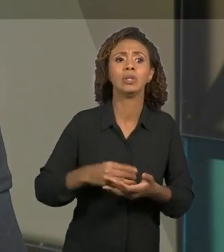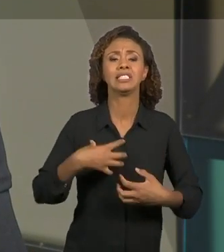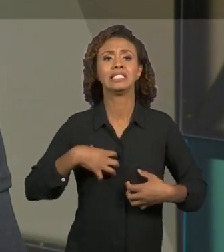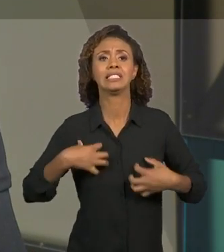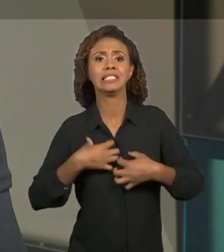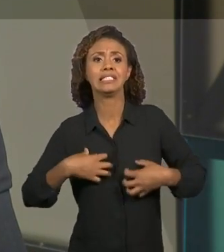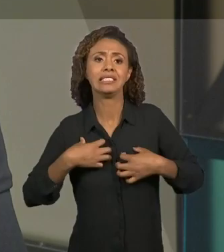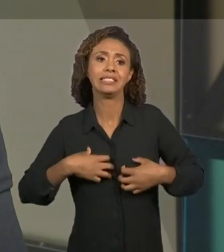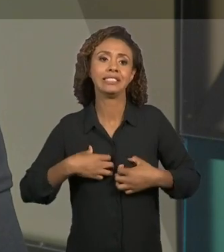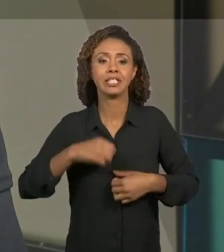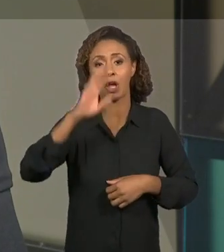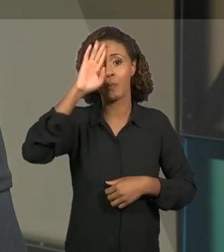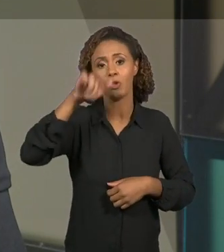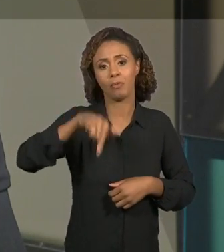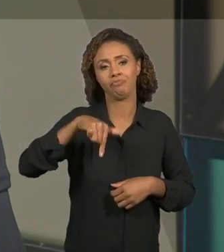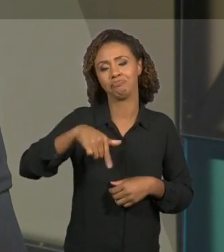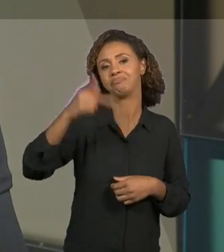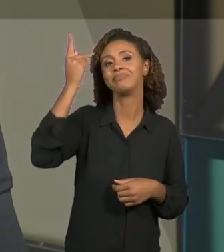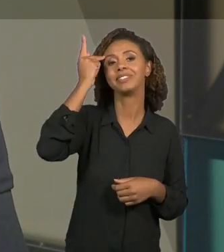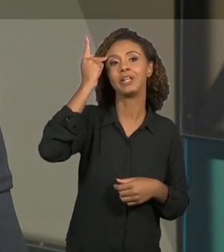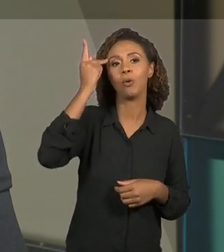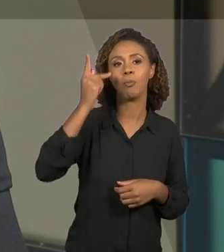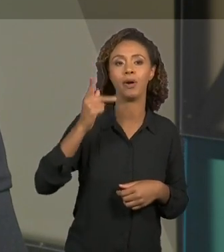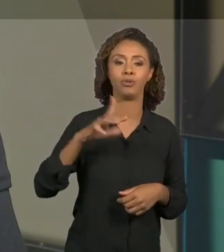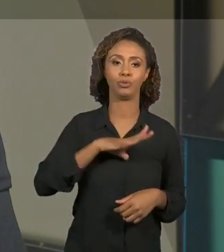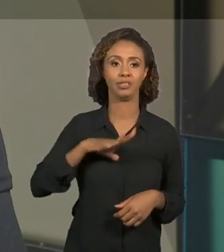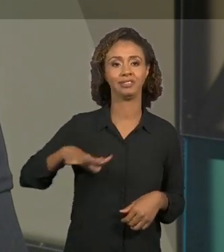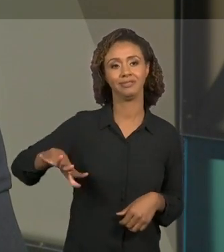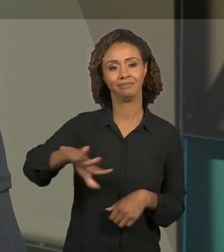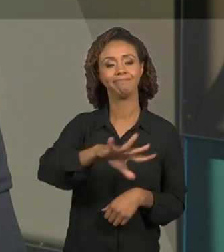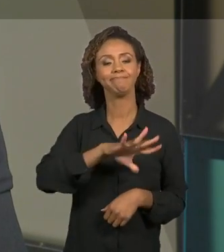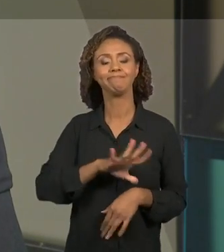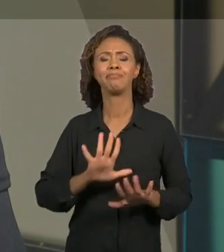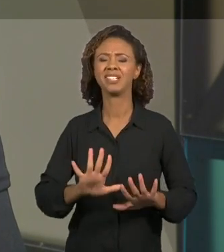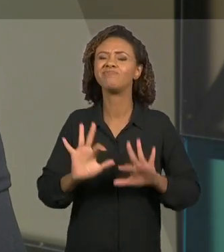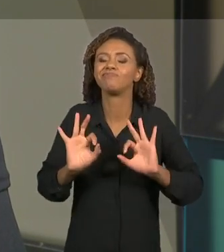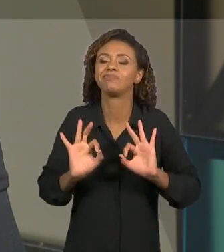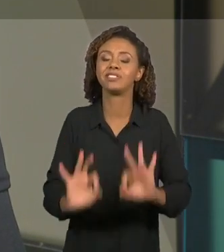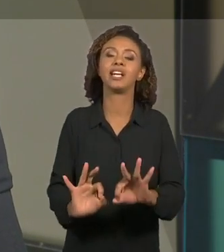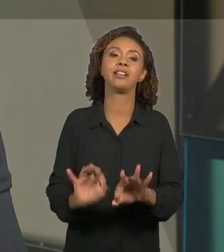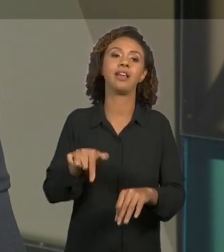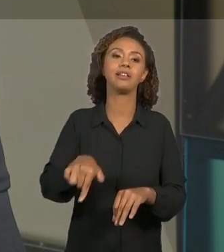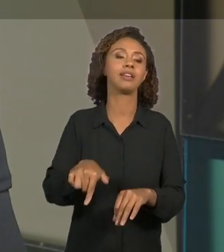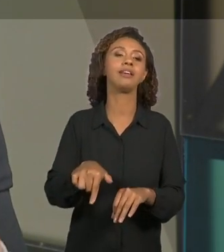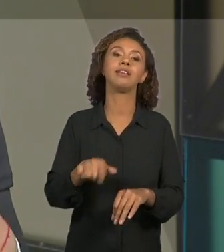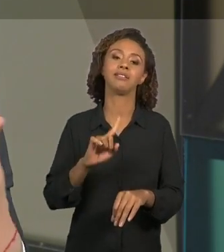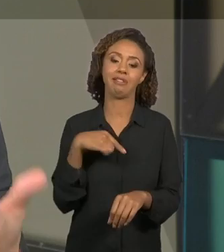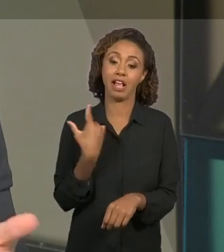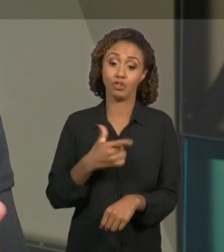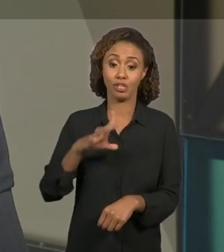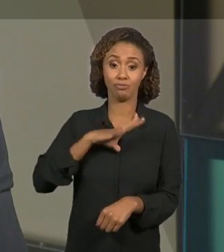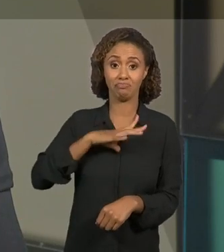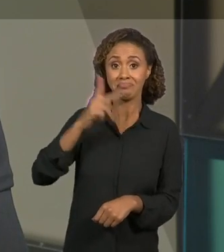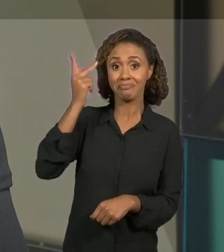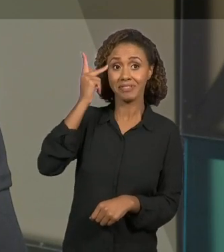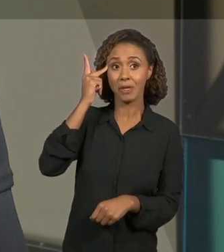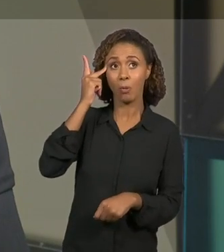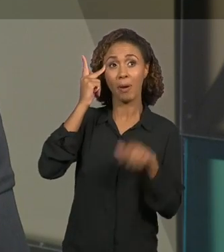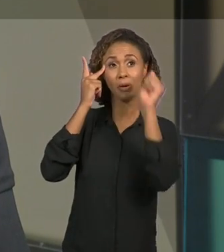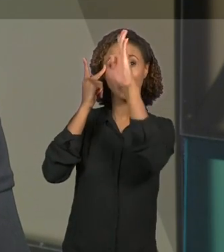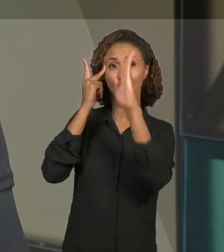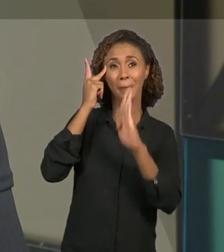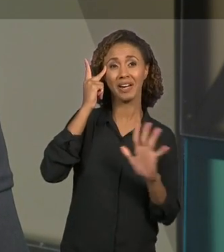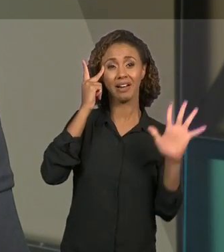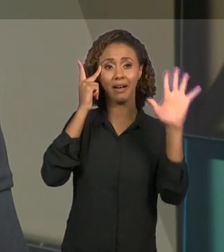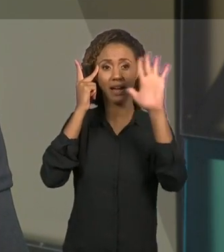área de jurisdição nossa estado de são paulo mas com certeza essa iniciativa vai ser uma referência para todo o país para outros cress